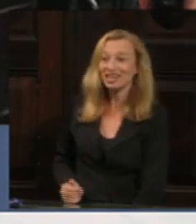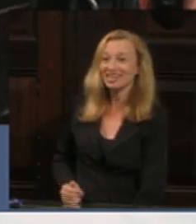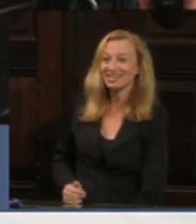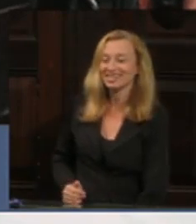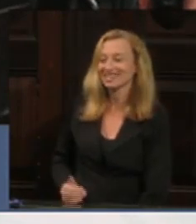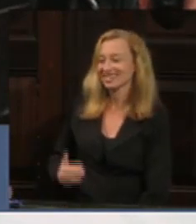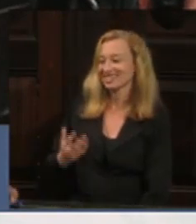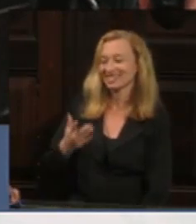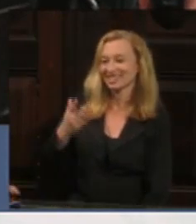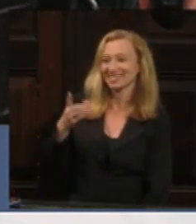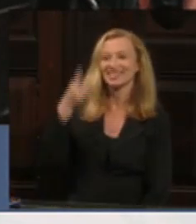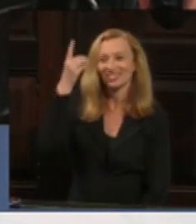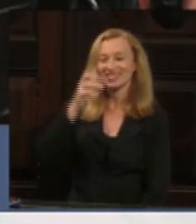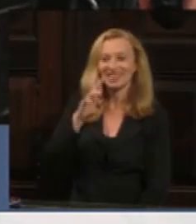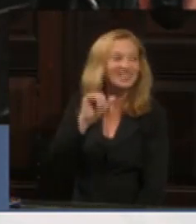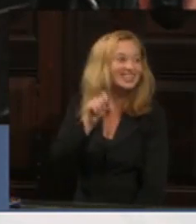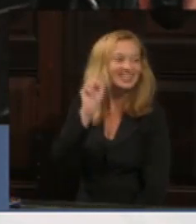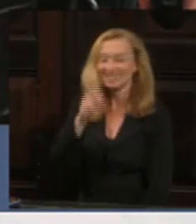Deputado Renan Ferreirinha.